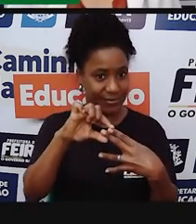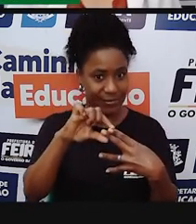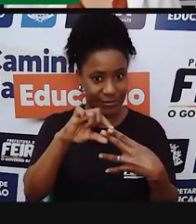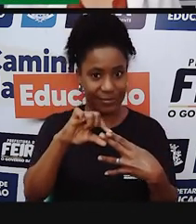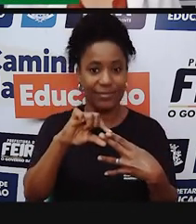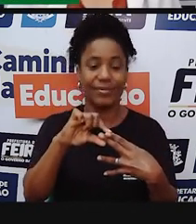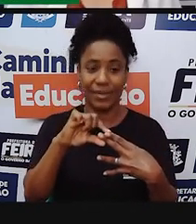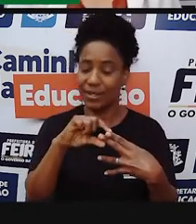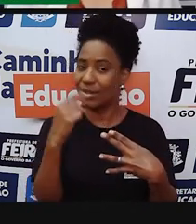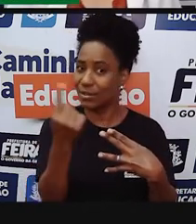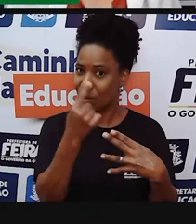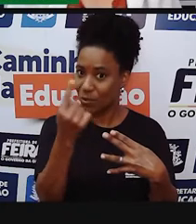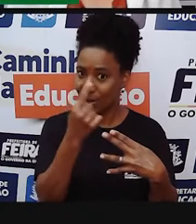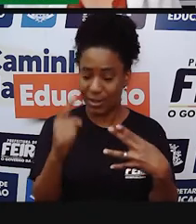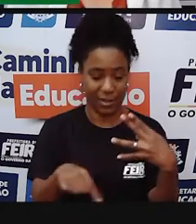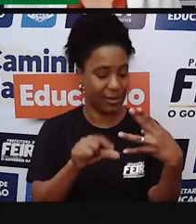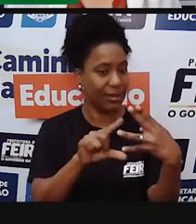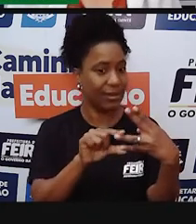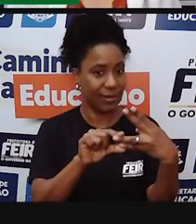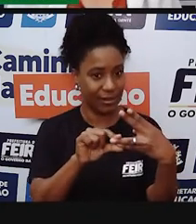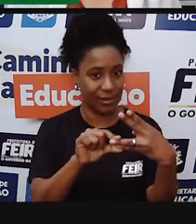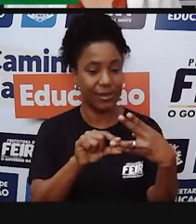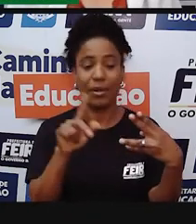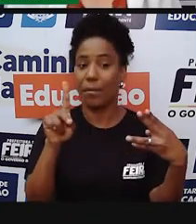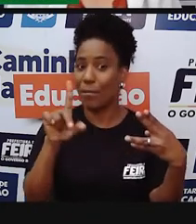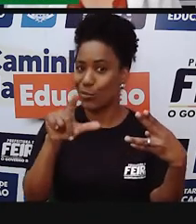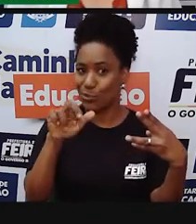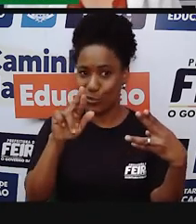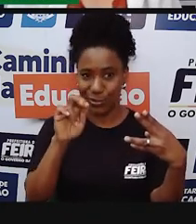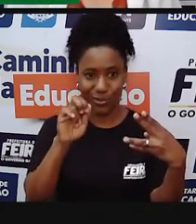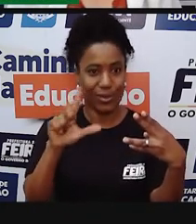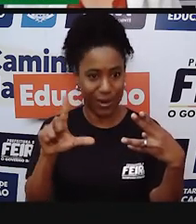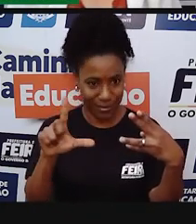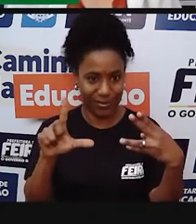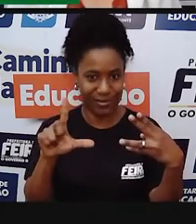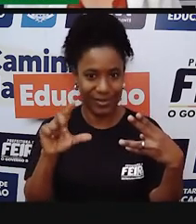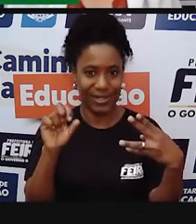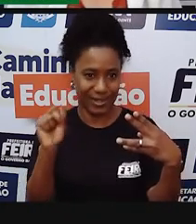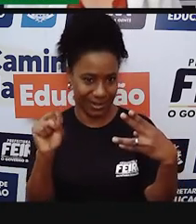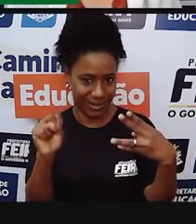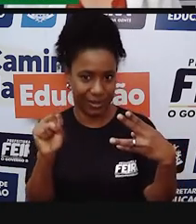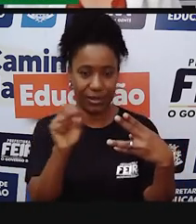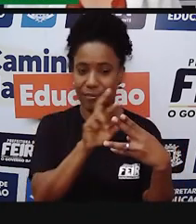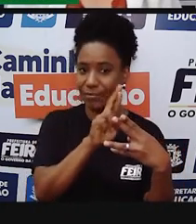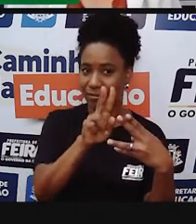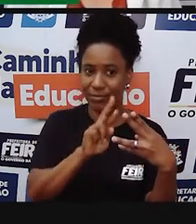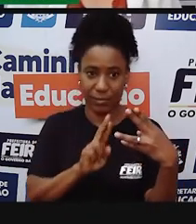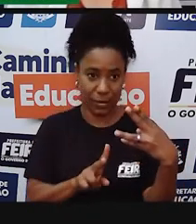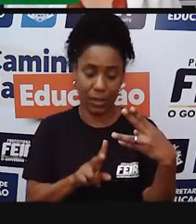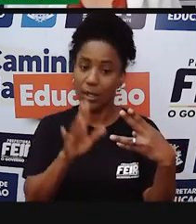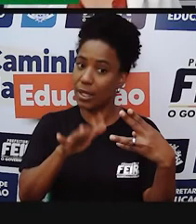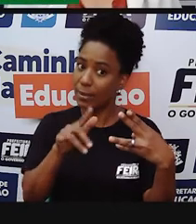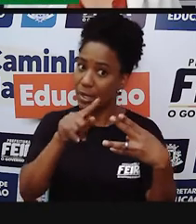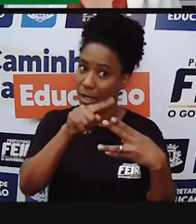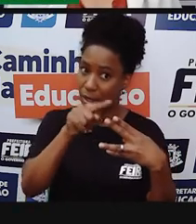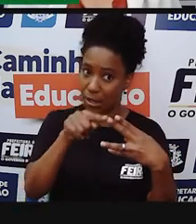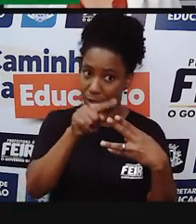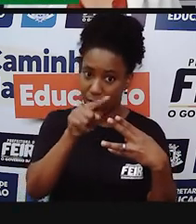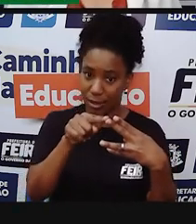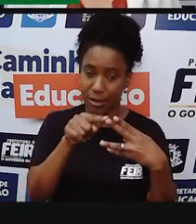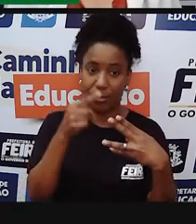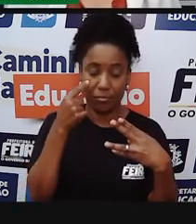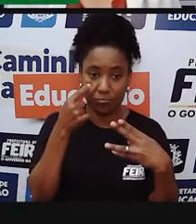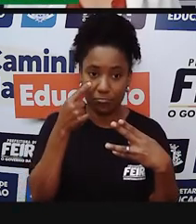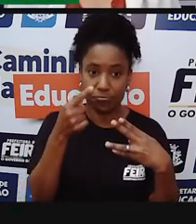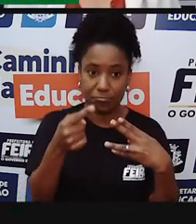quando for plural estiver longe então a diferença é basicamente plural singular EA distância de um objeto